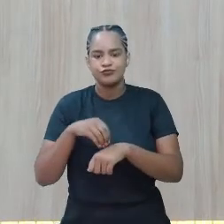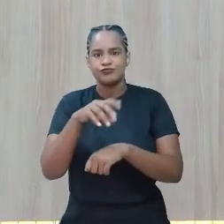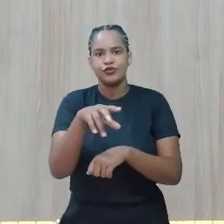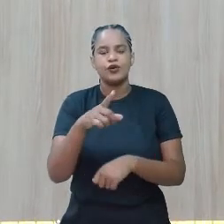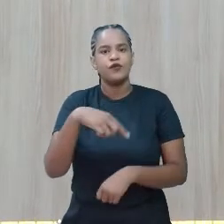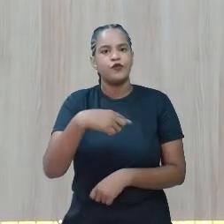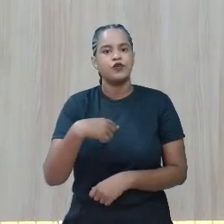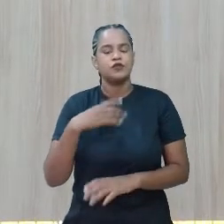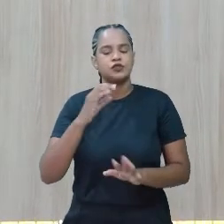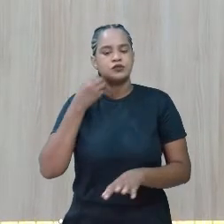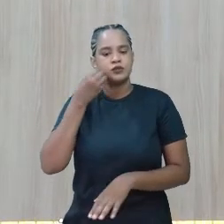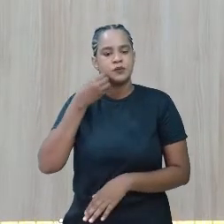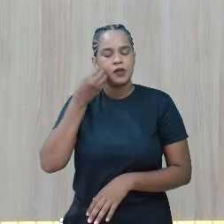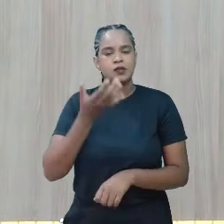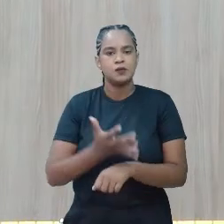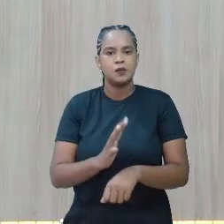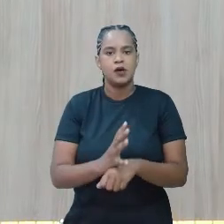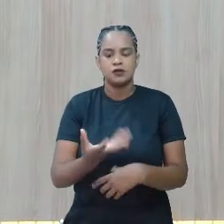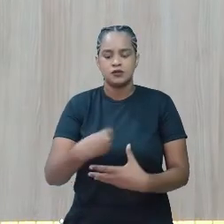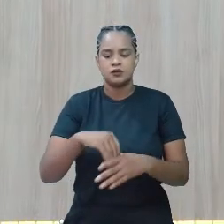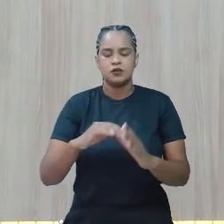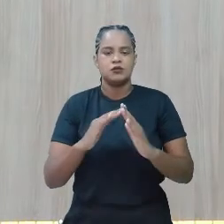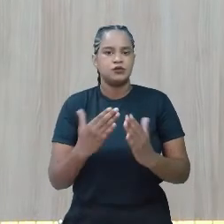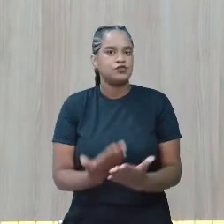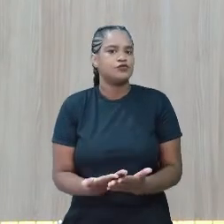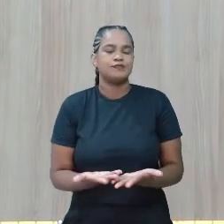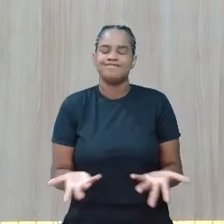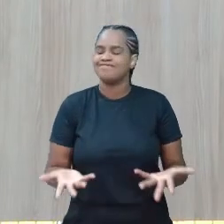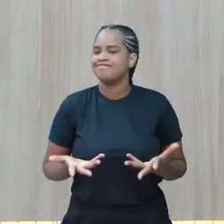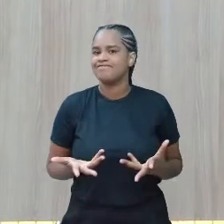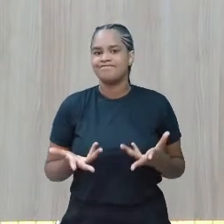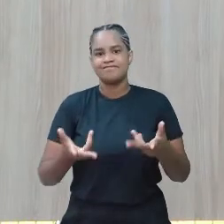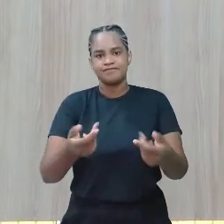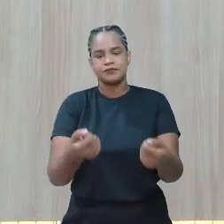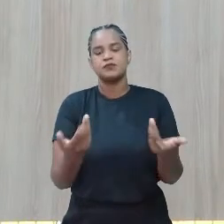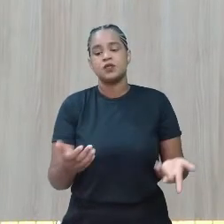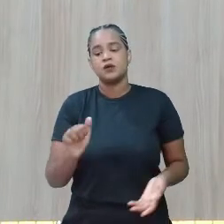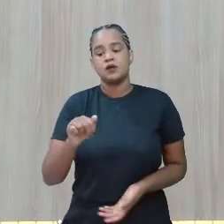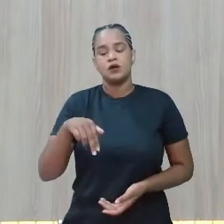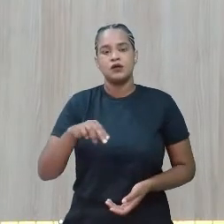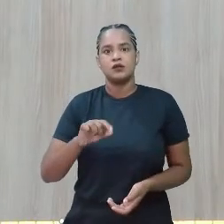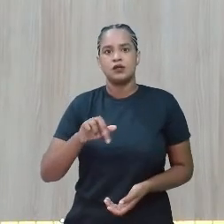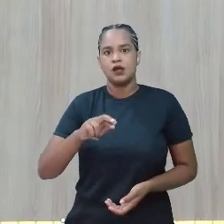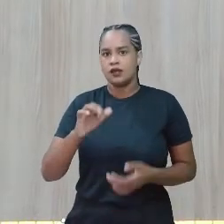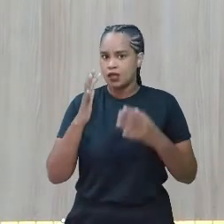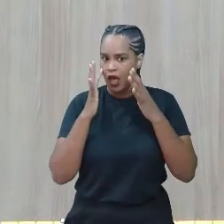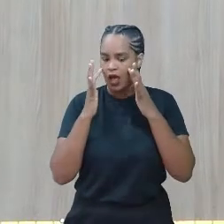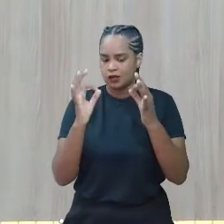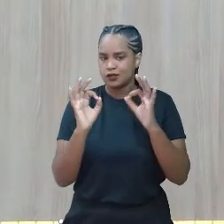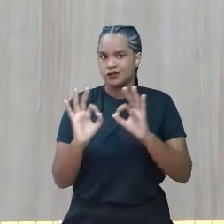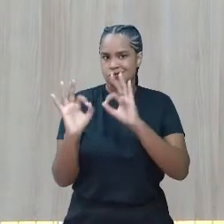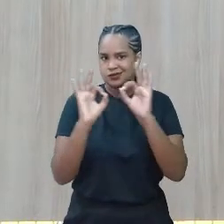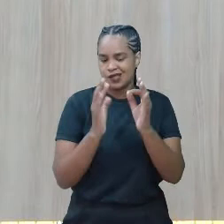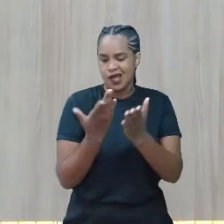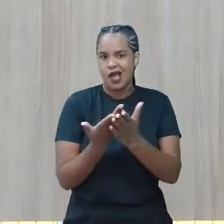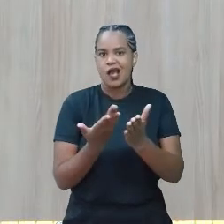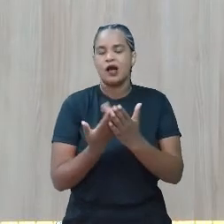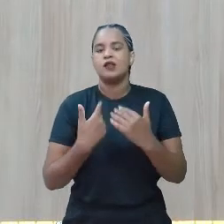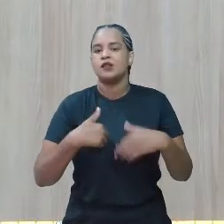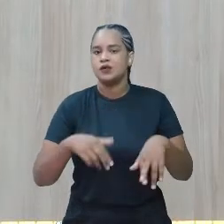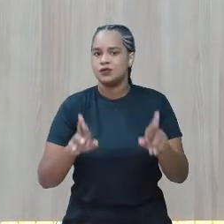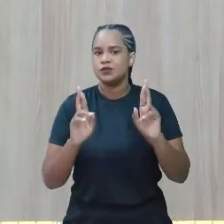explicitado, vivenciado dentro da escola. Isso é maravilhoso. Então, Andresa, fica ligadinha aí na aula e